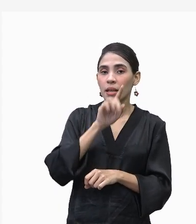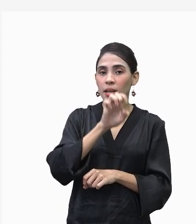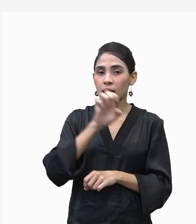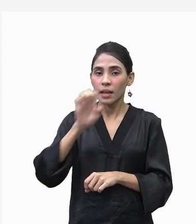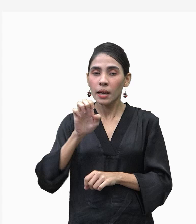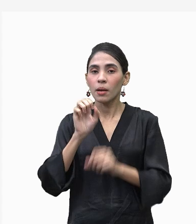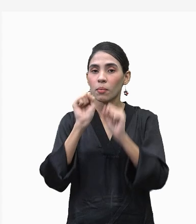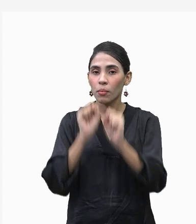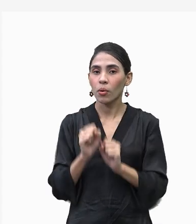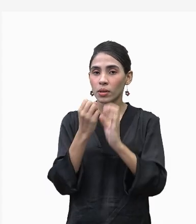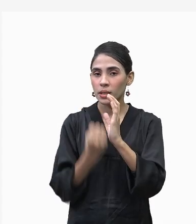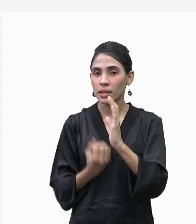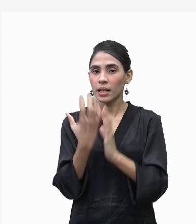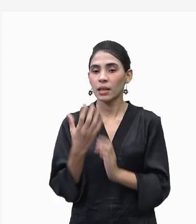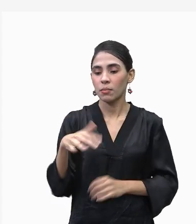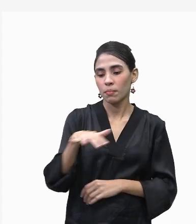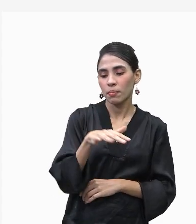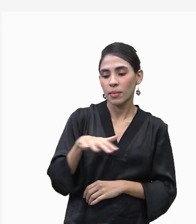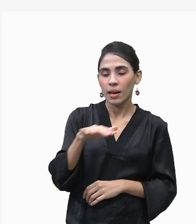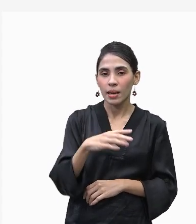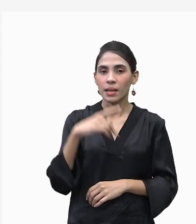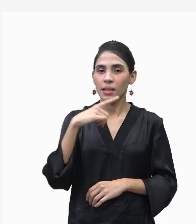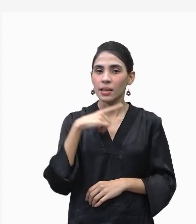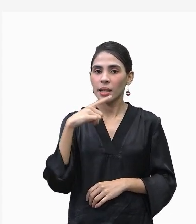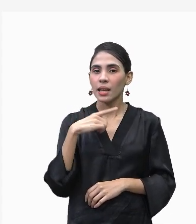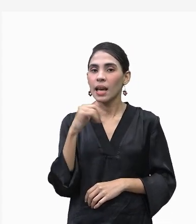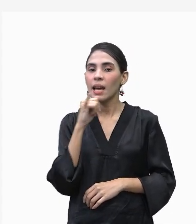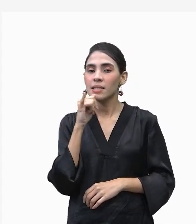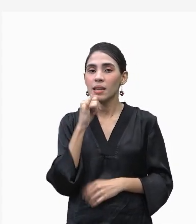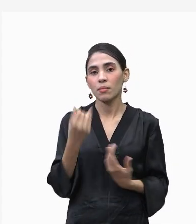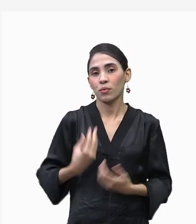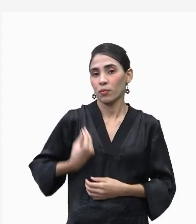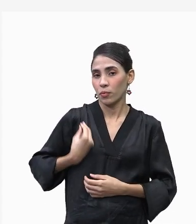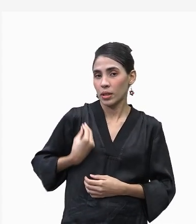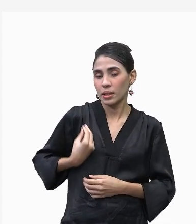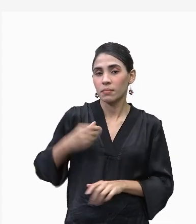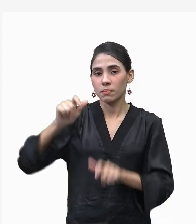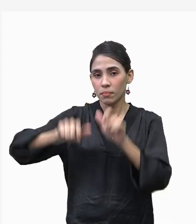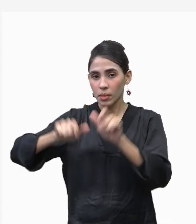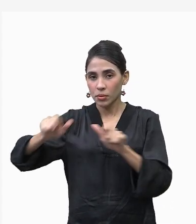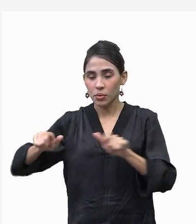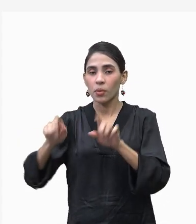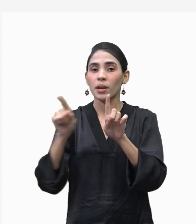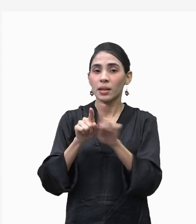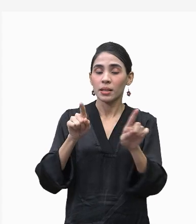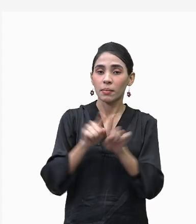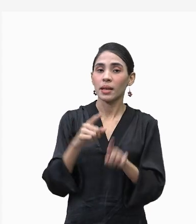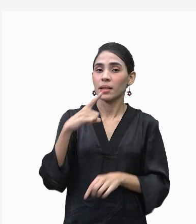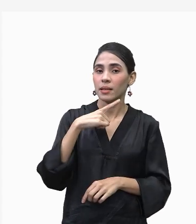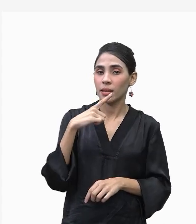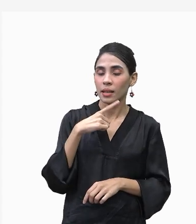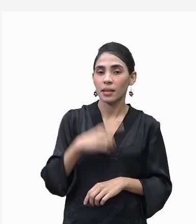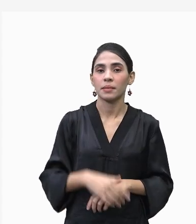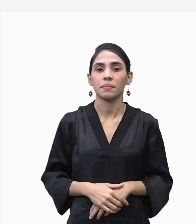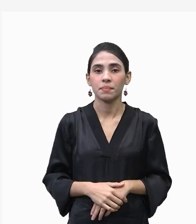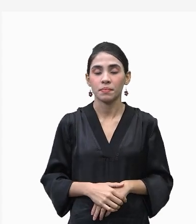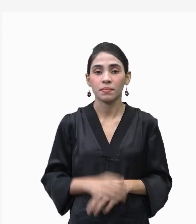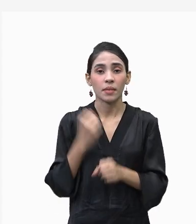implantado numa área onde temos a presença lá das pessoas e também temos a presença